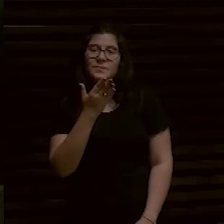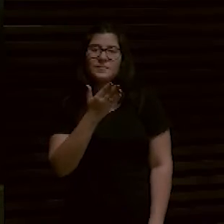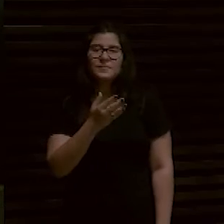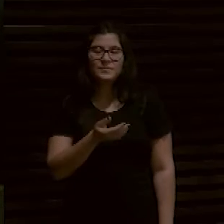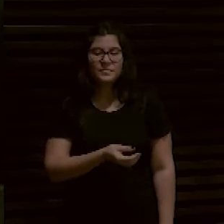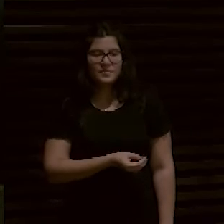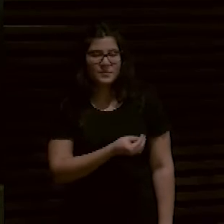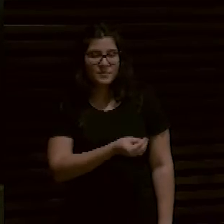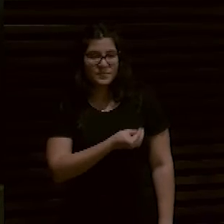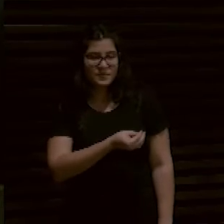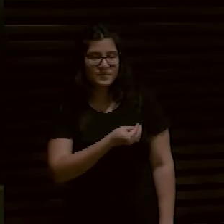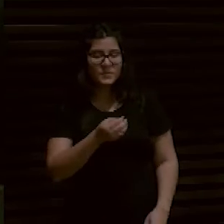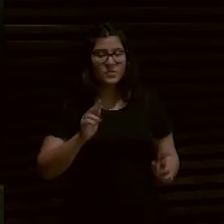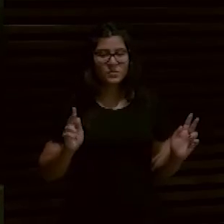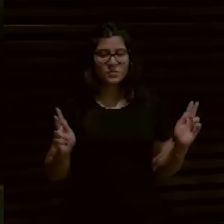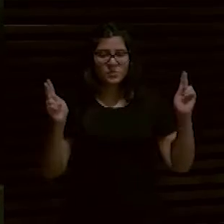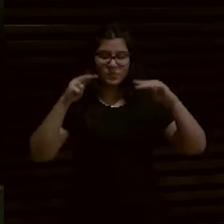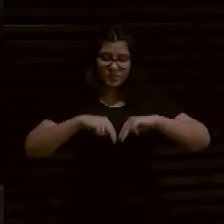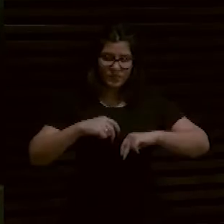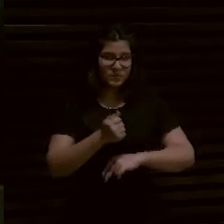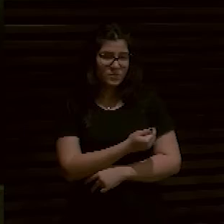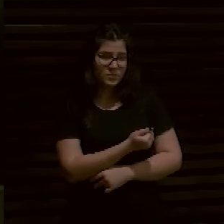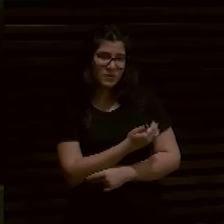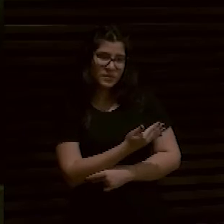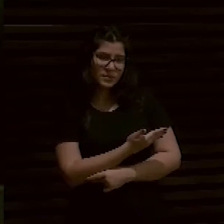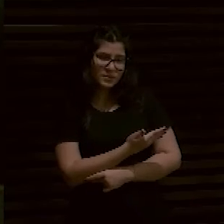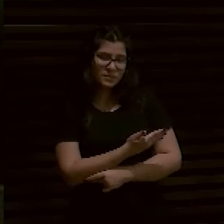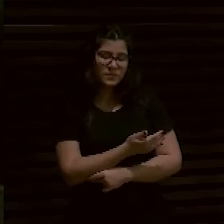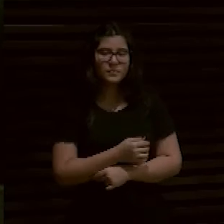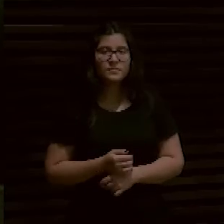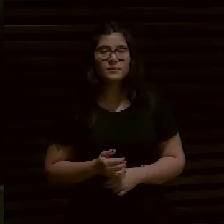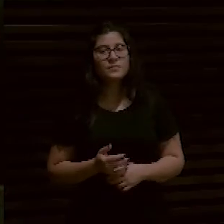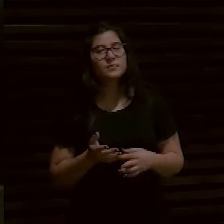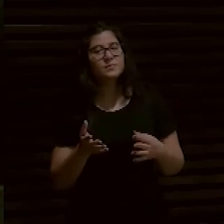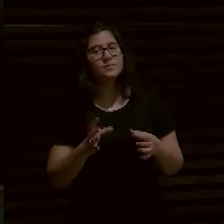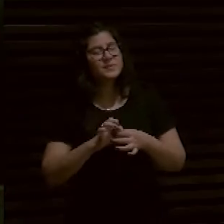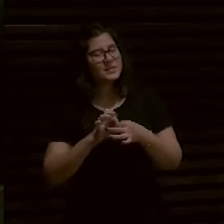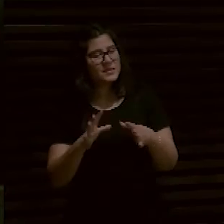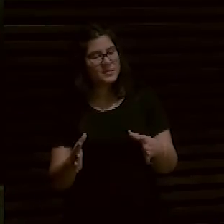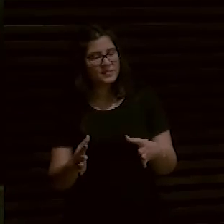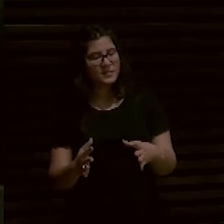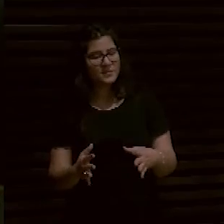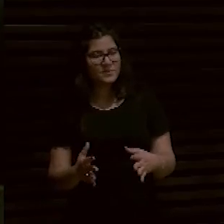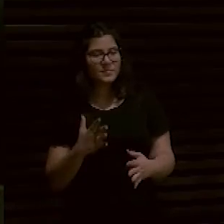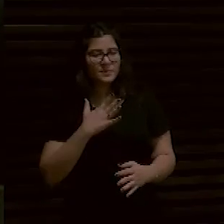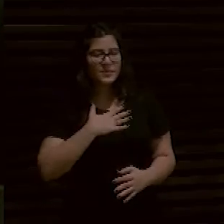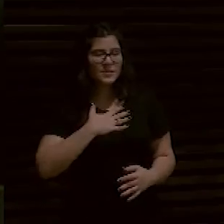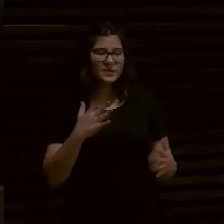os humildes de coração. Deixar vir a mim os